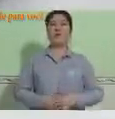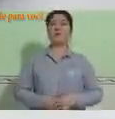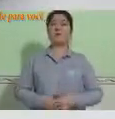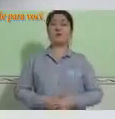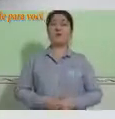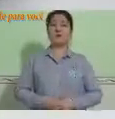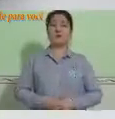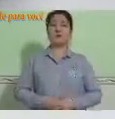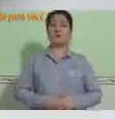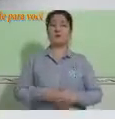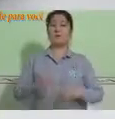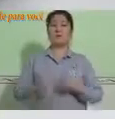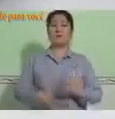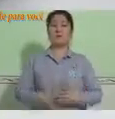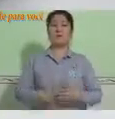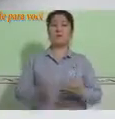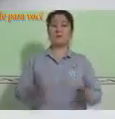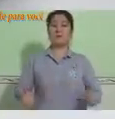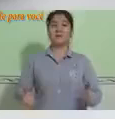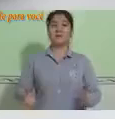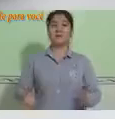A seguir, vírgula, abaixar lentamente a